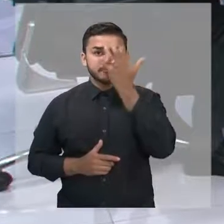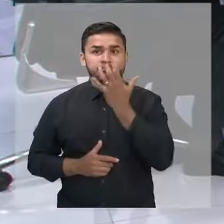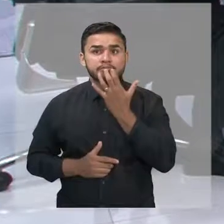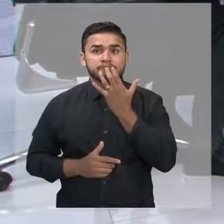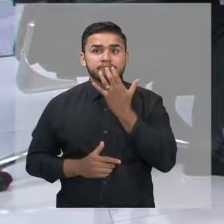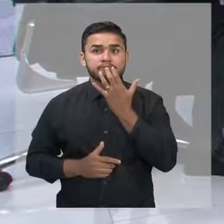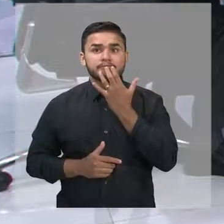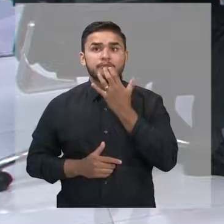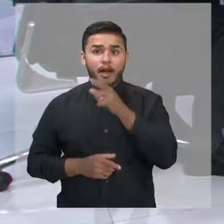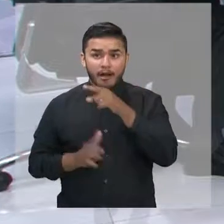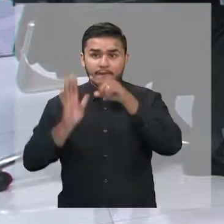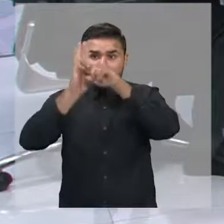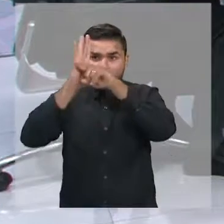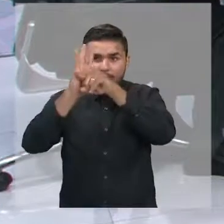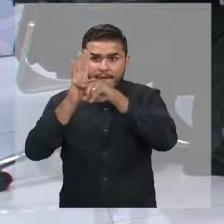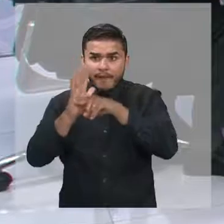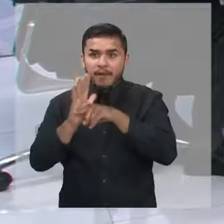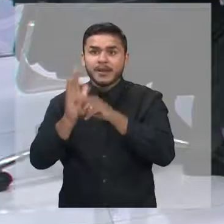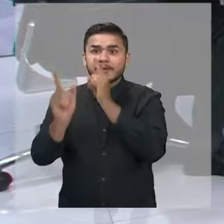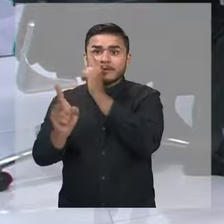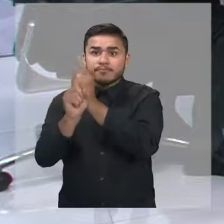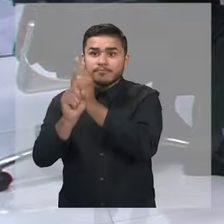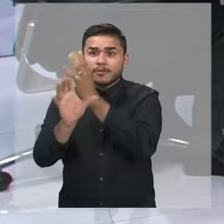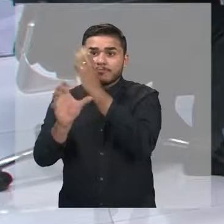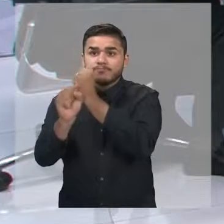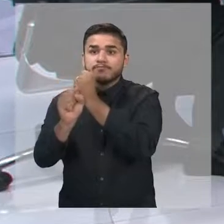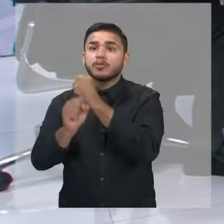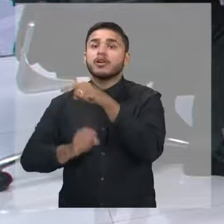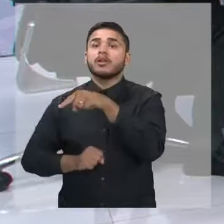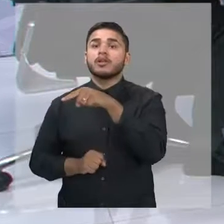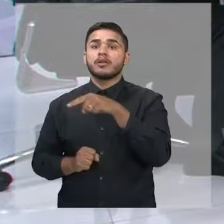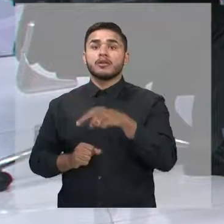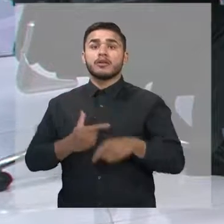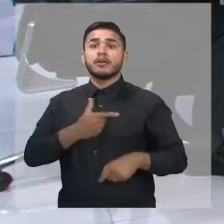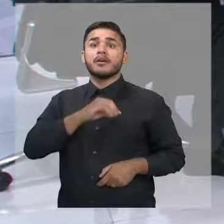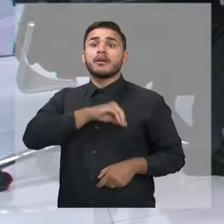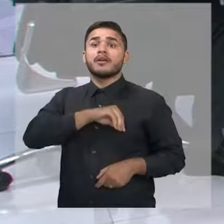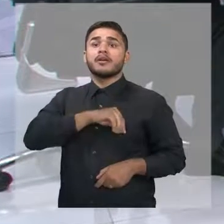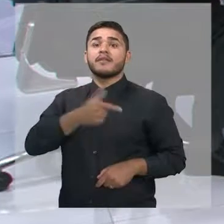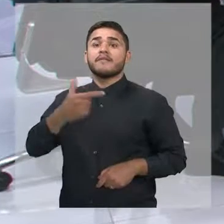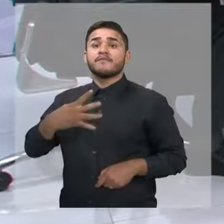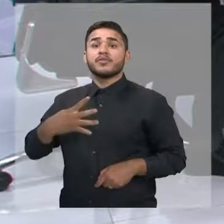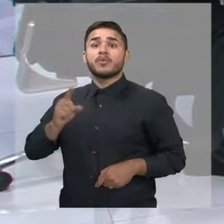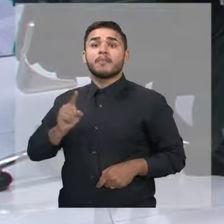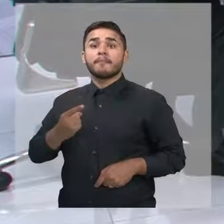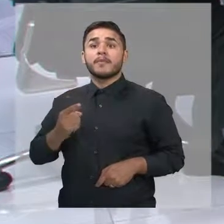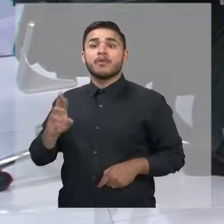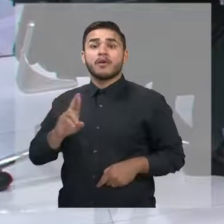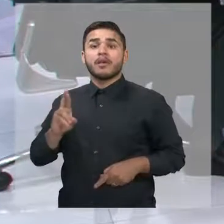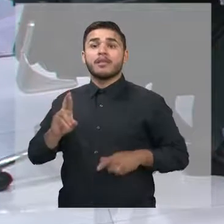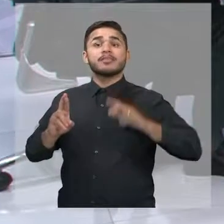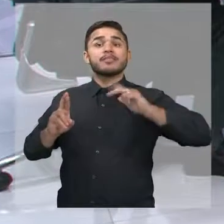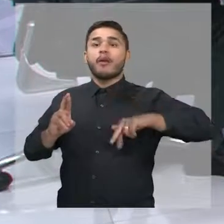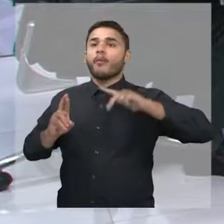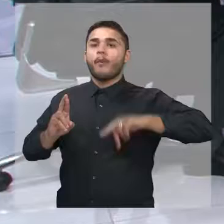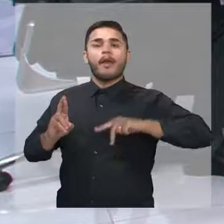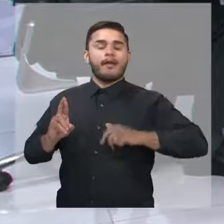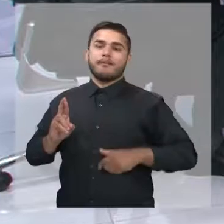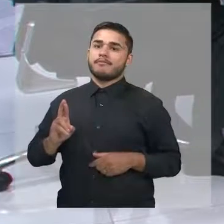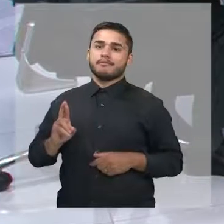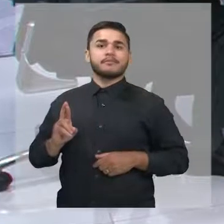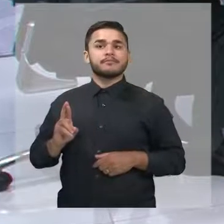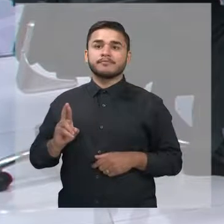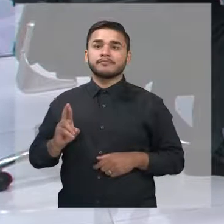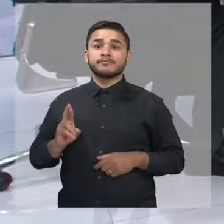mil. Né? Então aí não há uma ingenuidade. O salário de 33 e ele recebe líquido 24. Quando